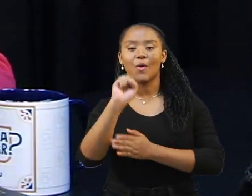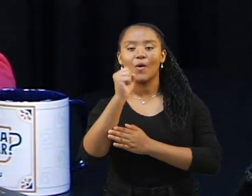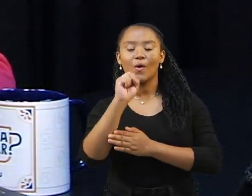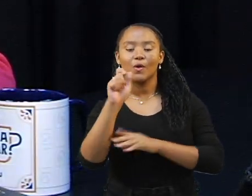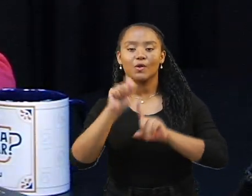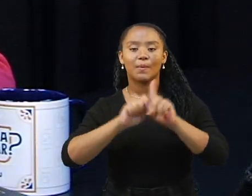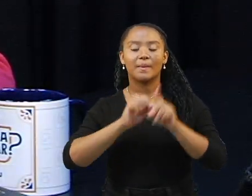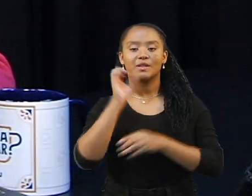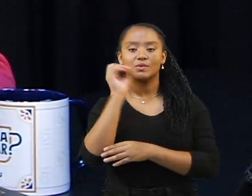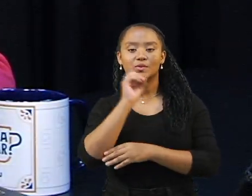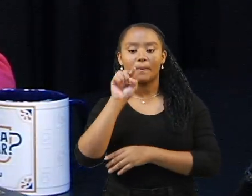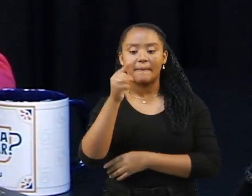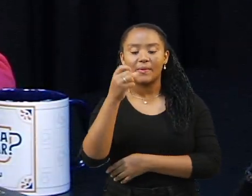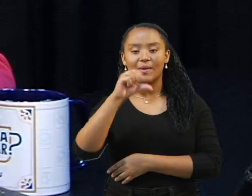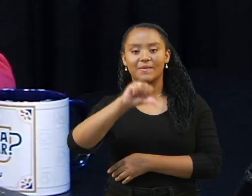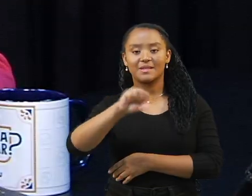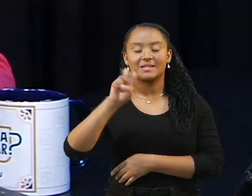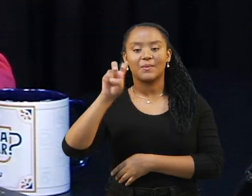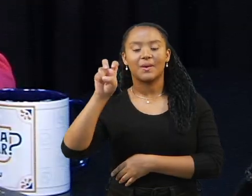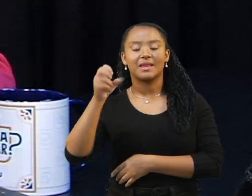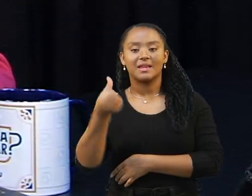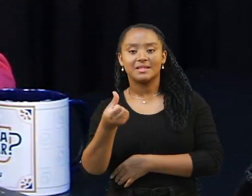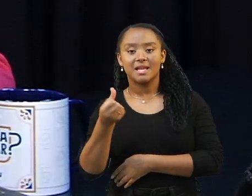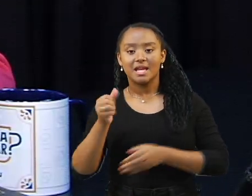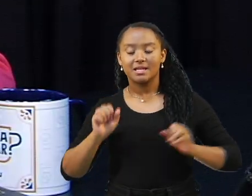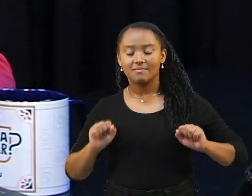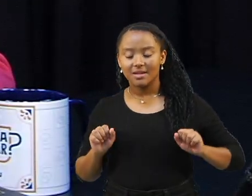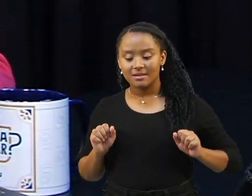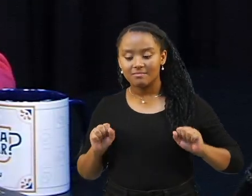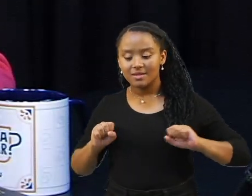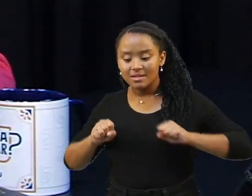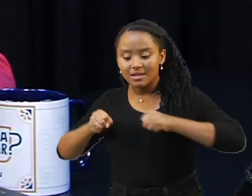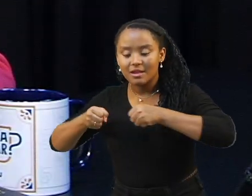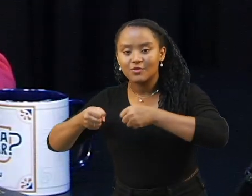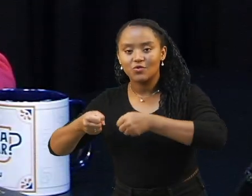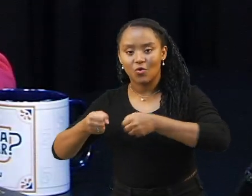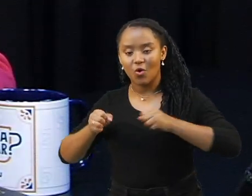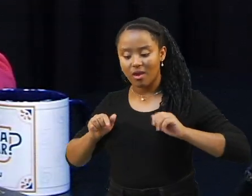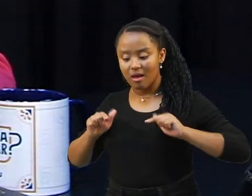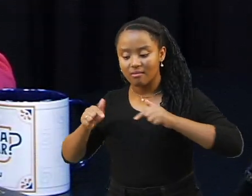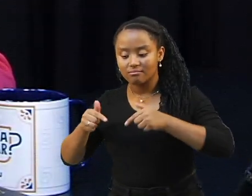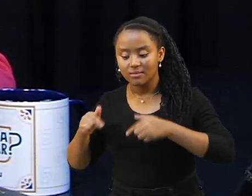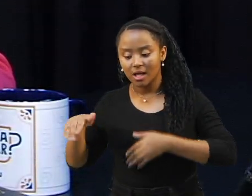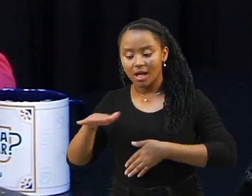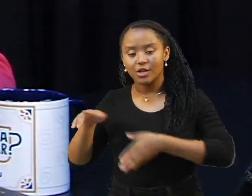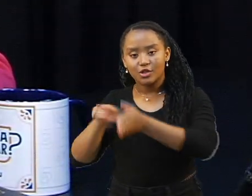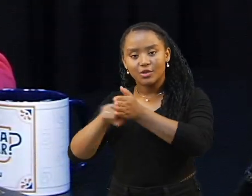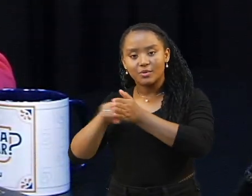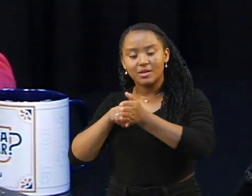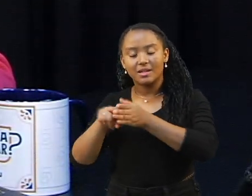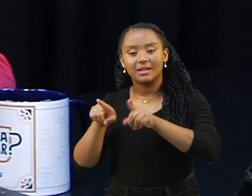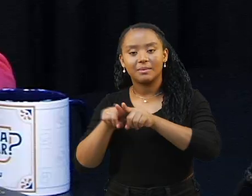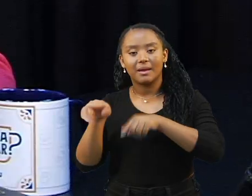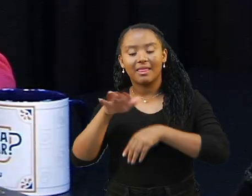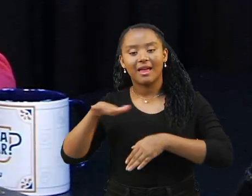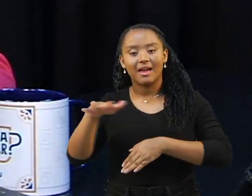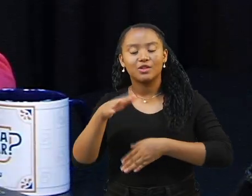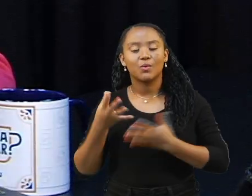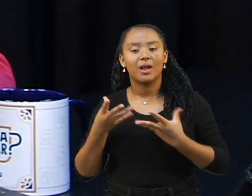de 1956 e se dedicou a pesquisas, entre outras, nas áreas da qualidade de vida e